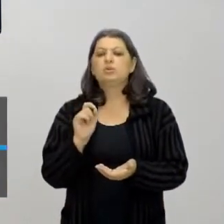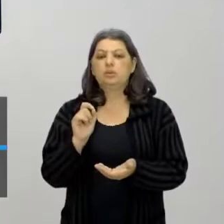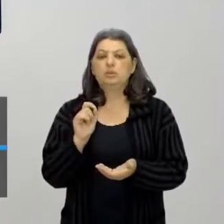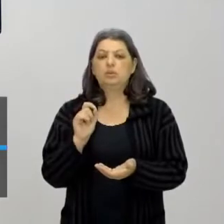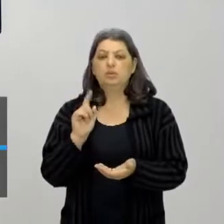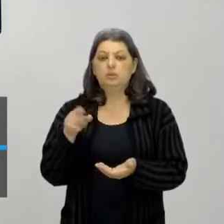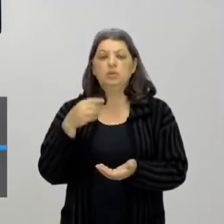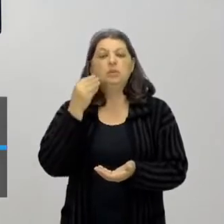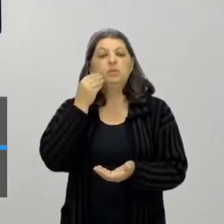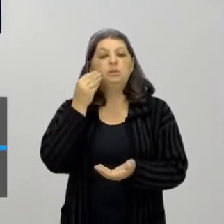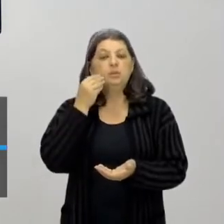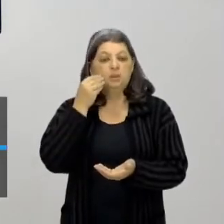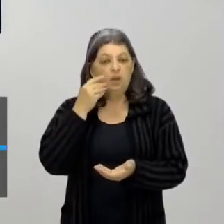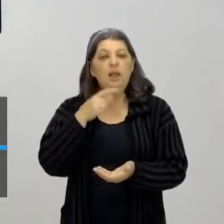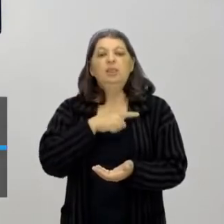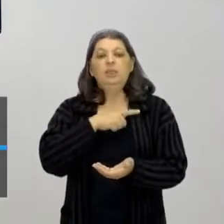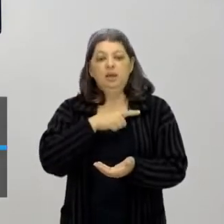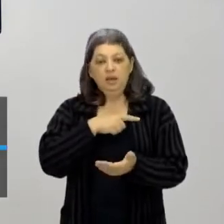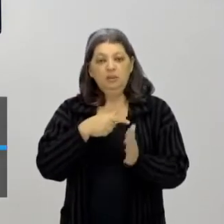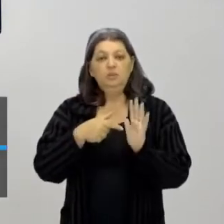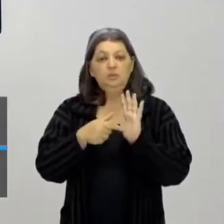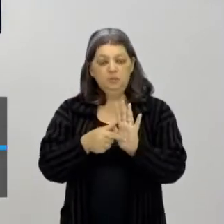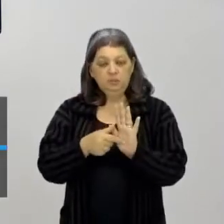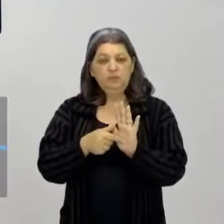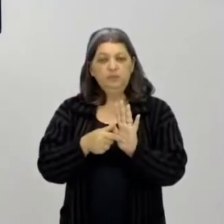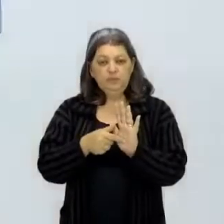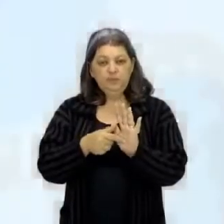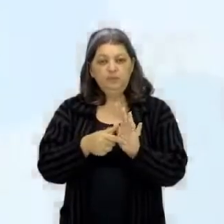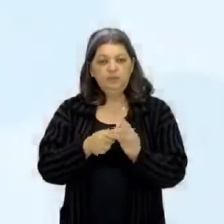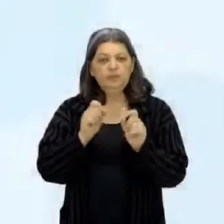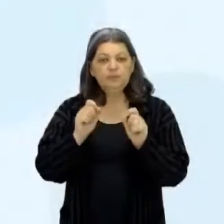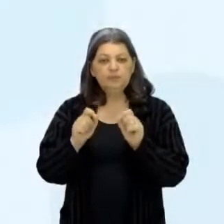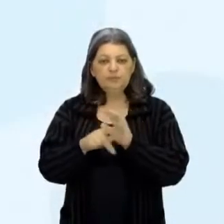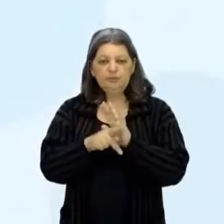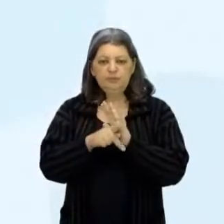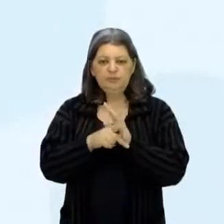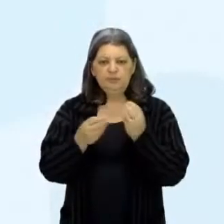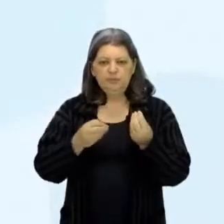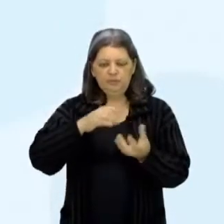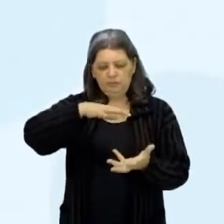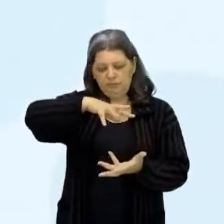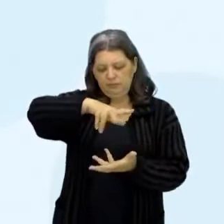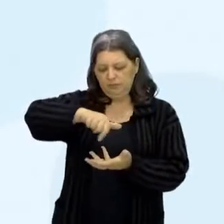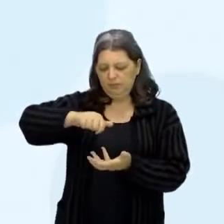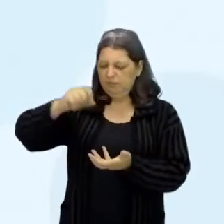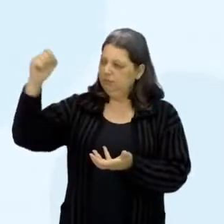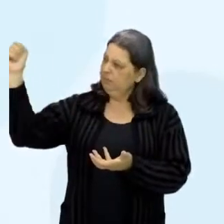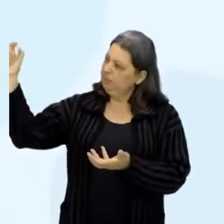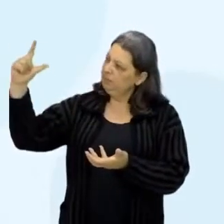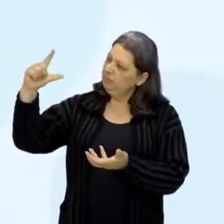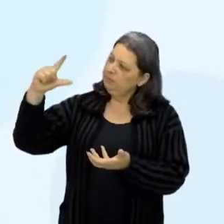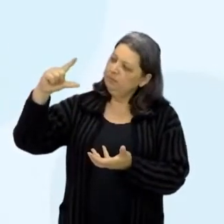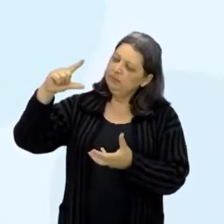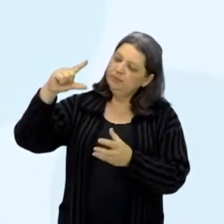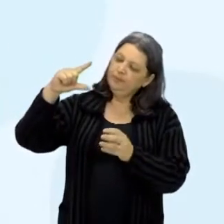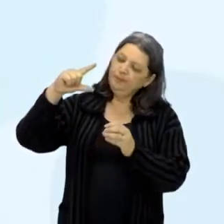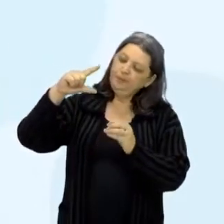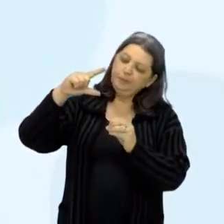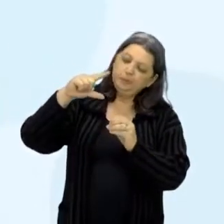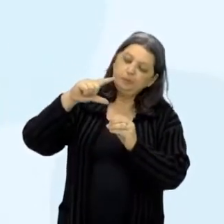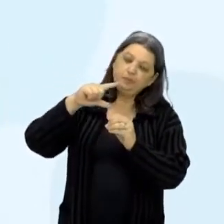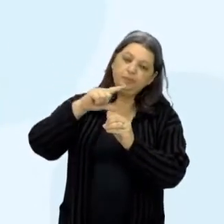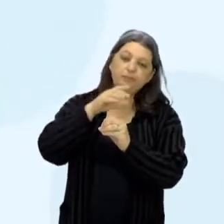ver num simulador também, eu tenho um simulador também. Primeiro vamos falar o que é efeito estufa, acho que dá pra gente falar, né? Ó, o efeito de